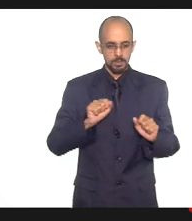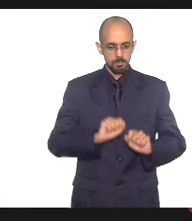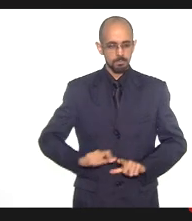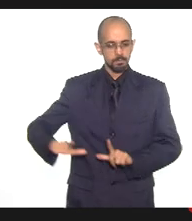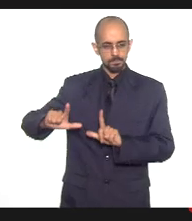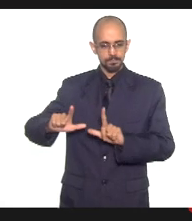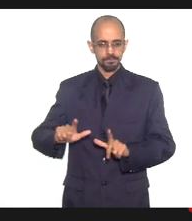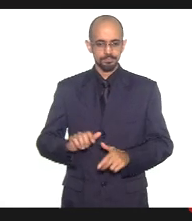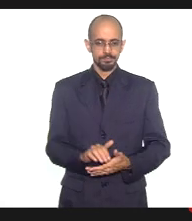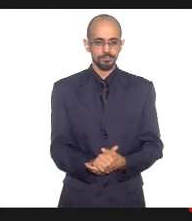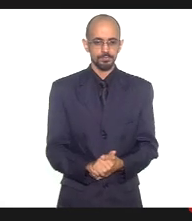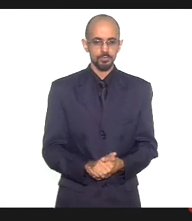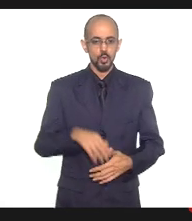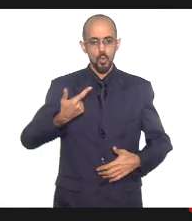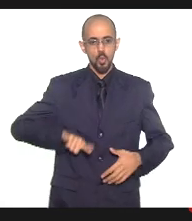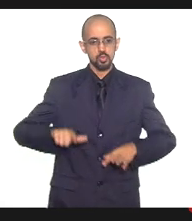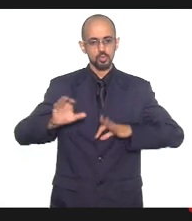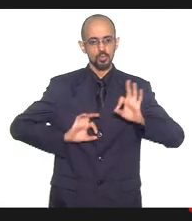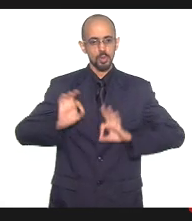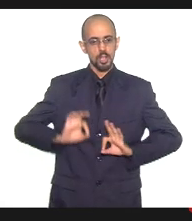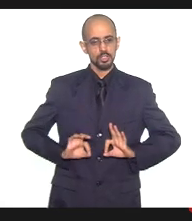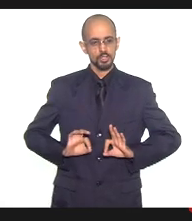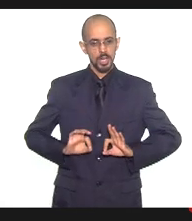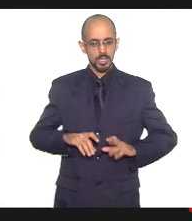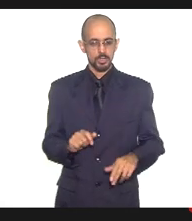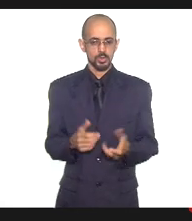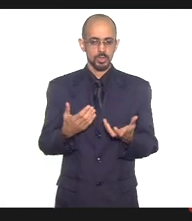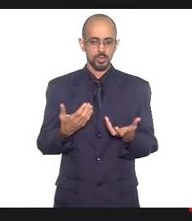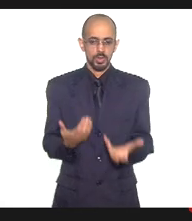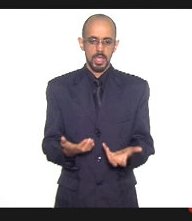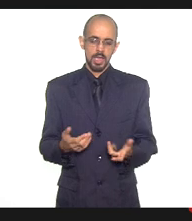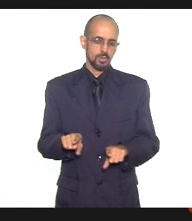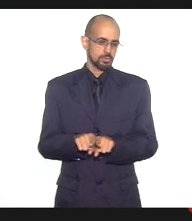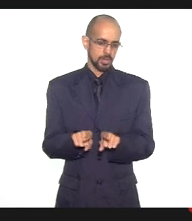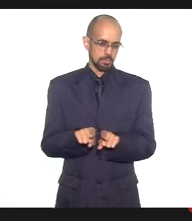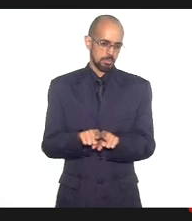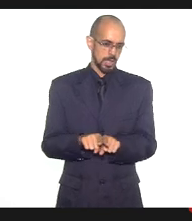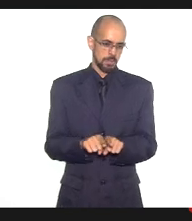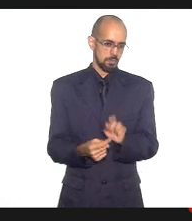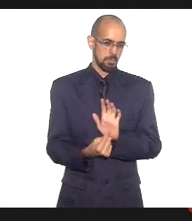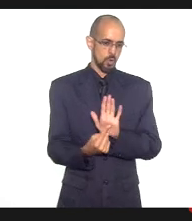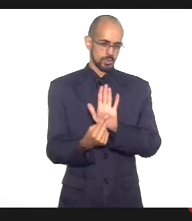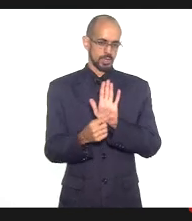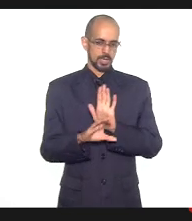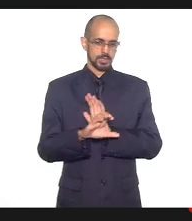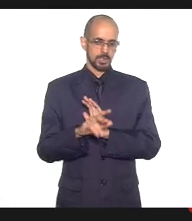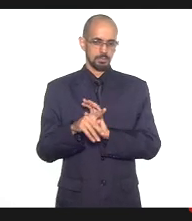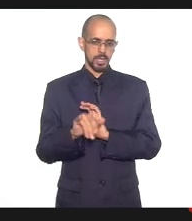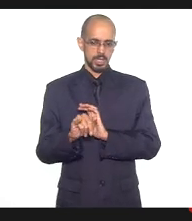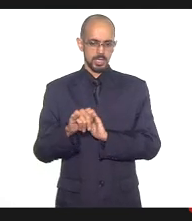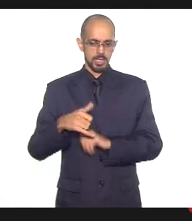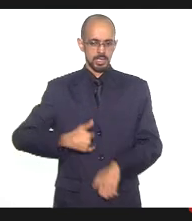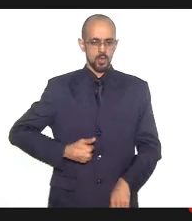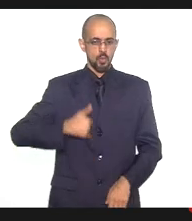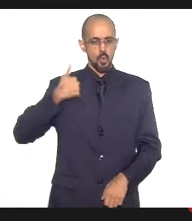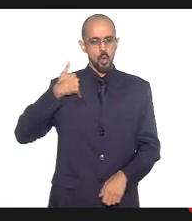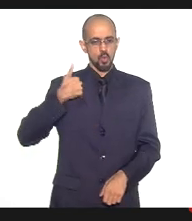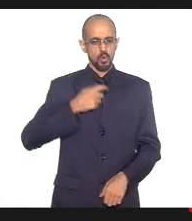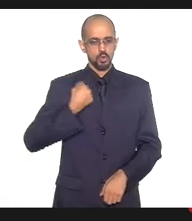slide. Um outro projeto também que a gente não podia deixar de dividir com essa CPI, que nos orgulha muito, é esse projeto Marlin